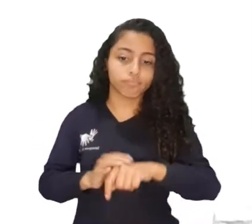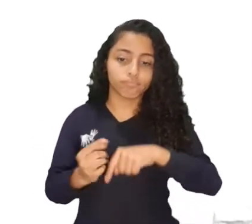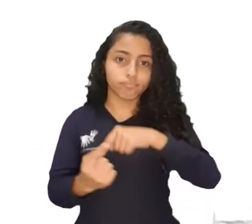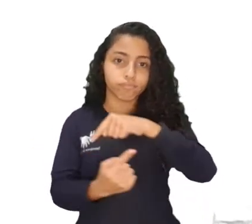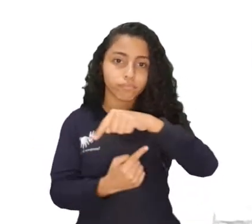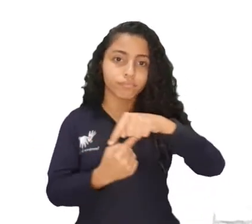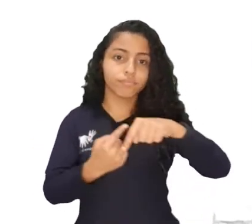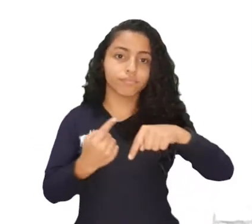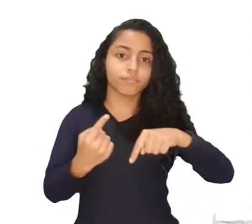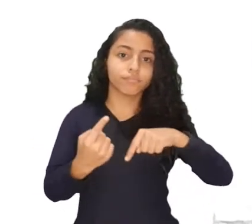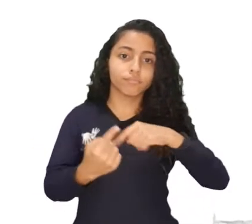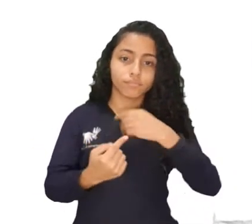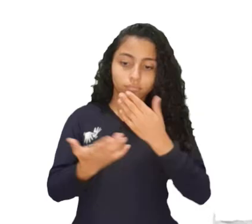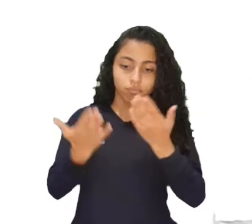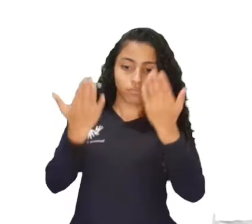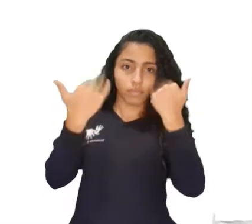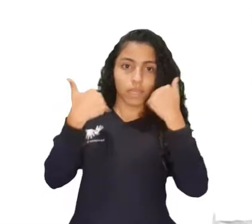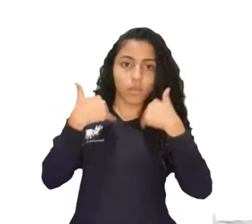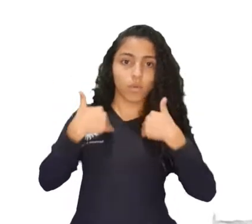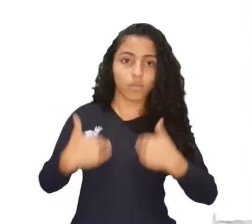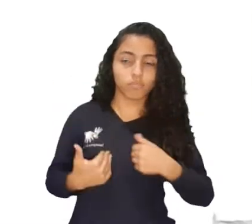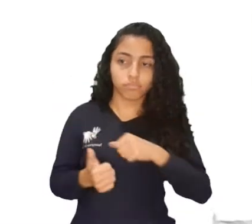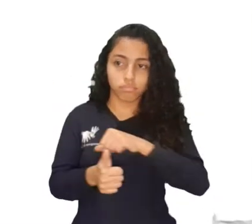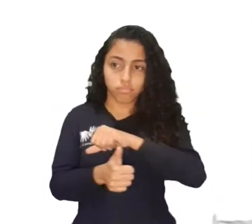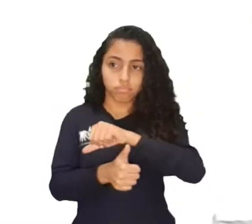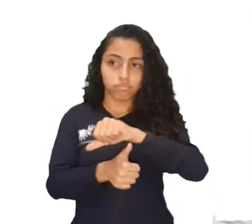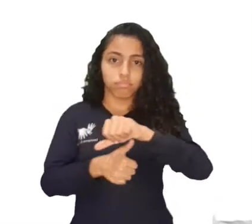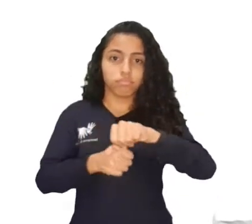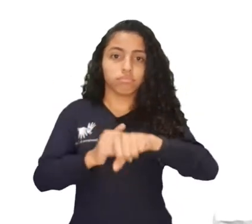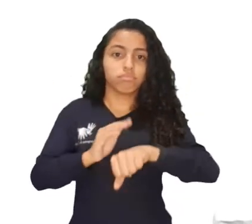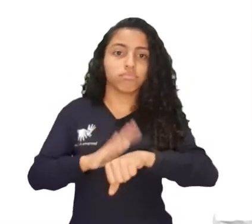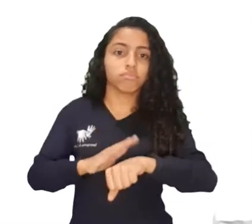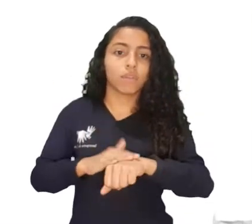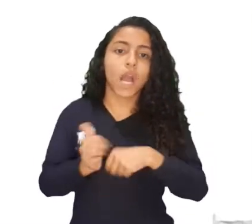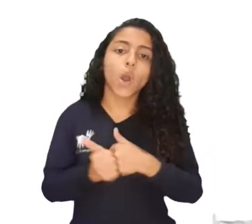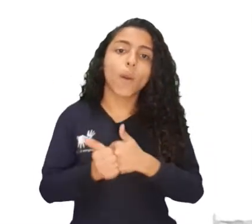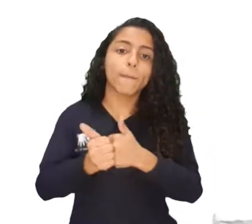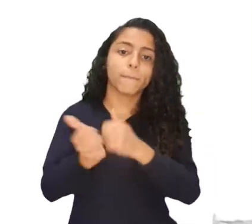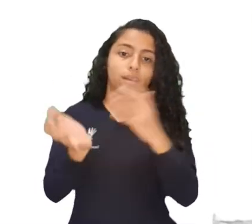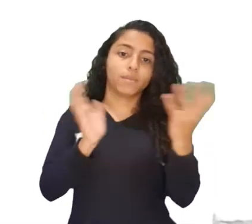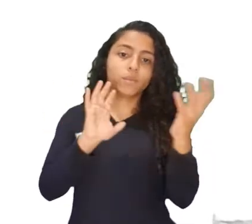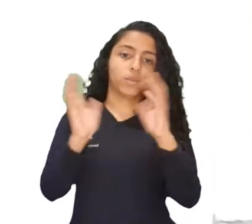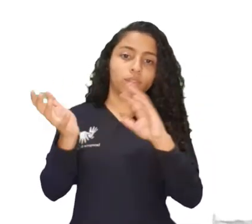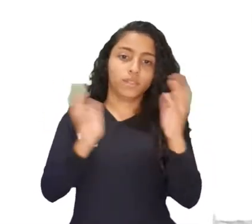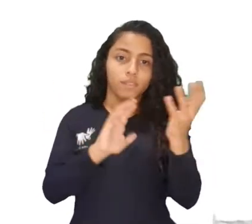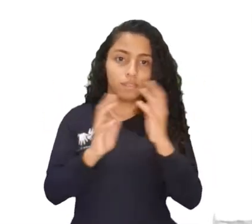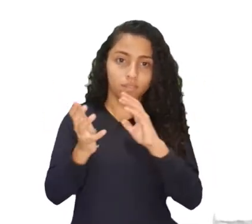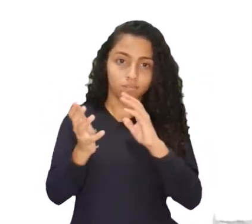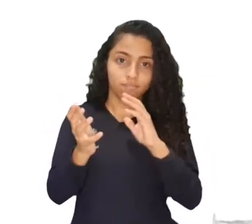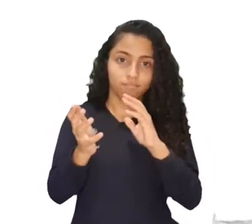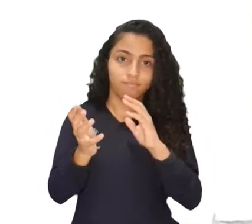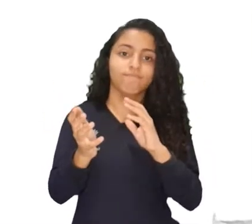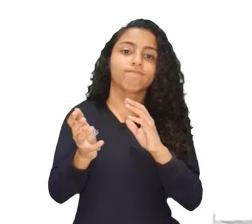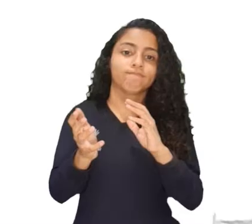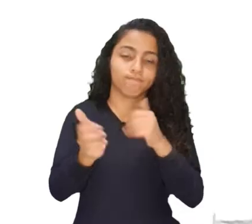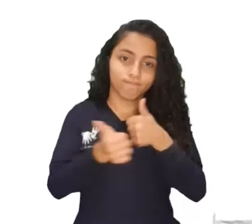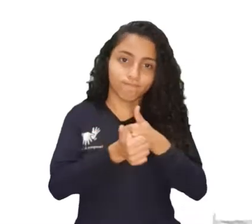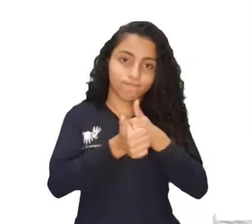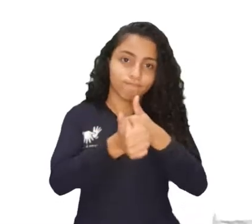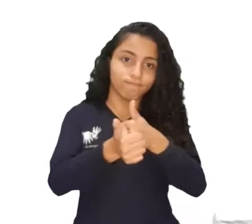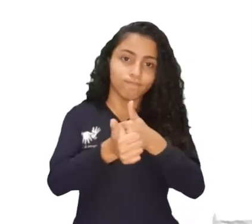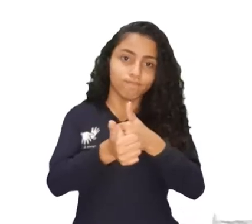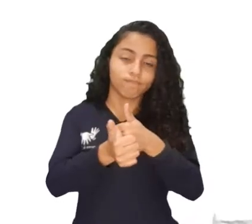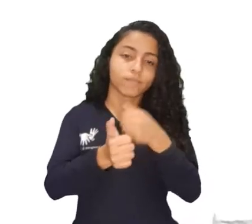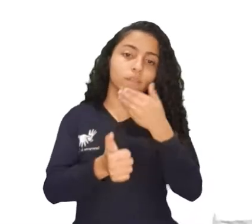acompanhar as mudanças do clima. E assim se deslocam no tempo para acompanhar esses ritmos adequados